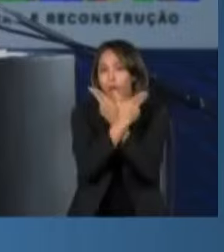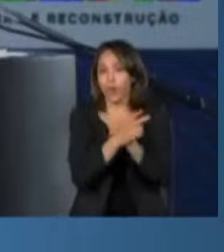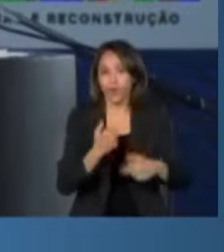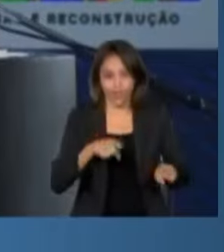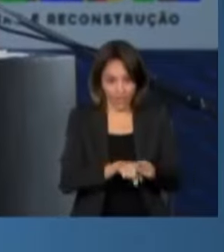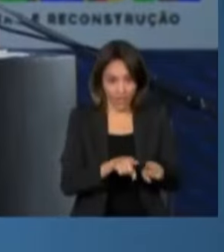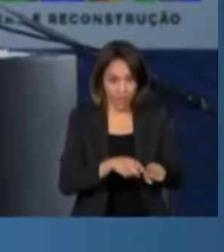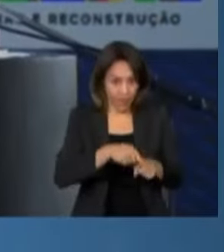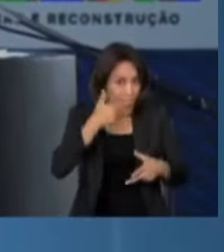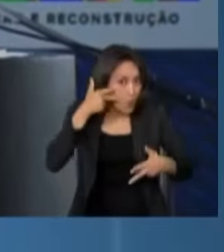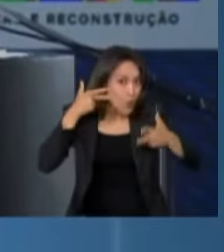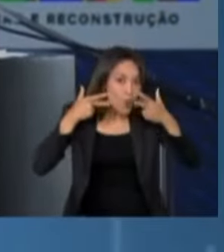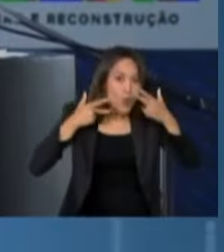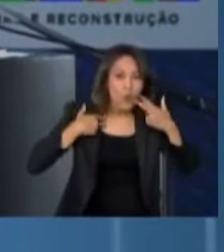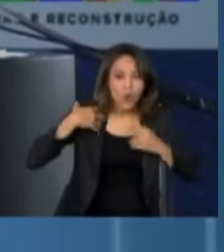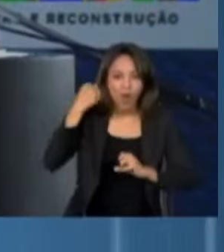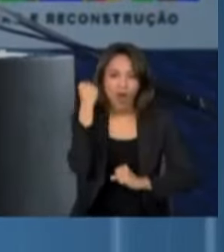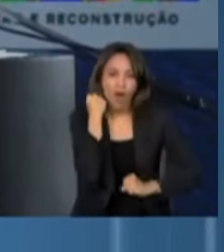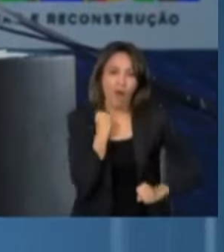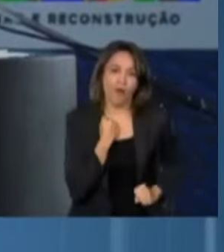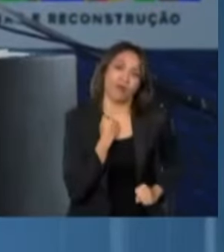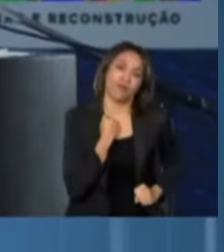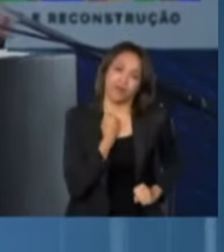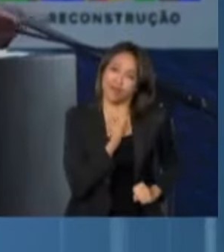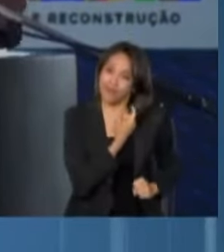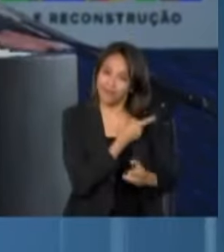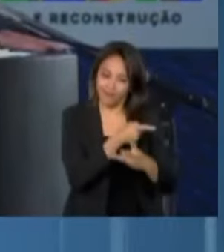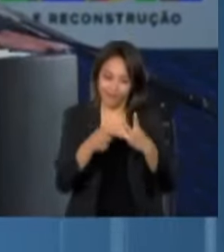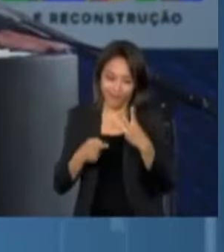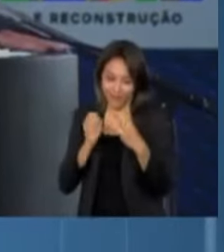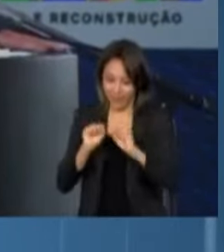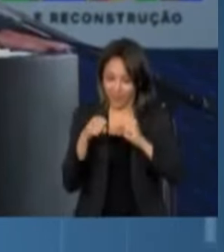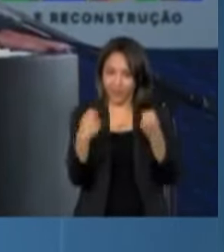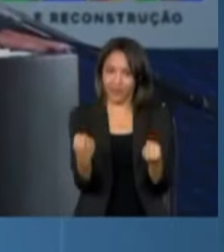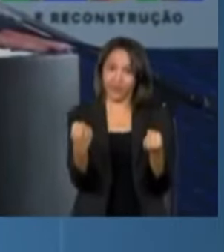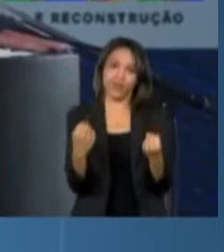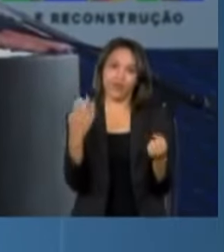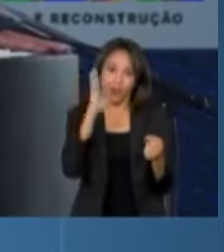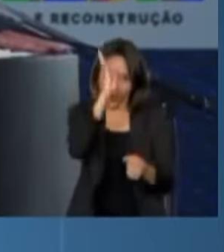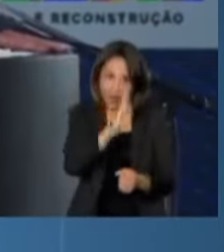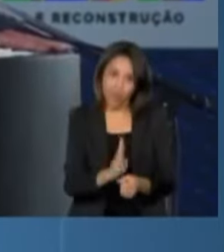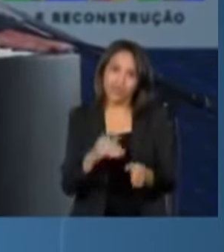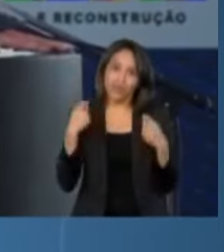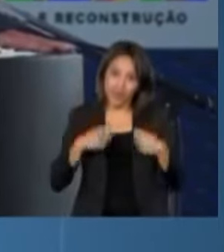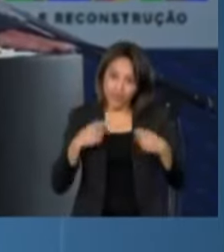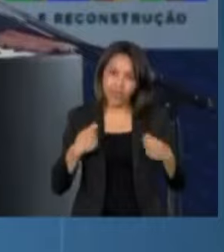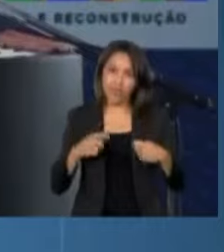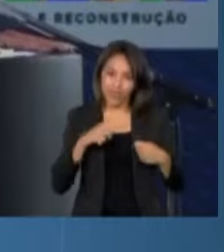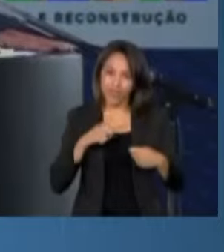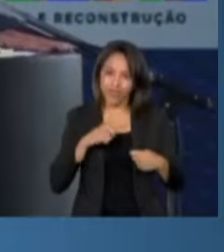um submarino nuclear, você está passando a dominar a tecnologia de